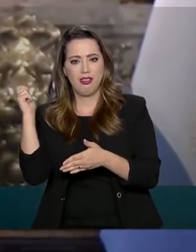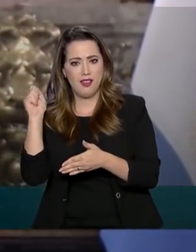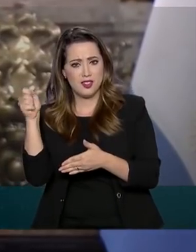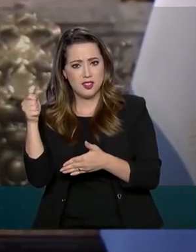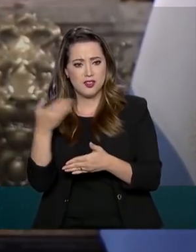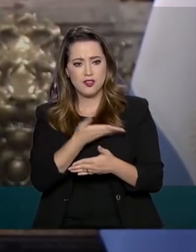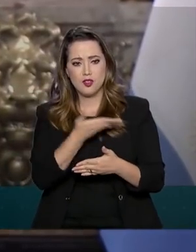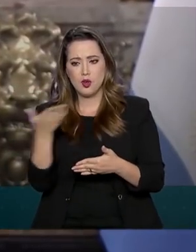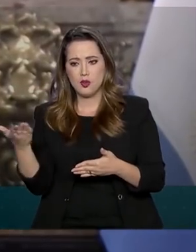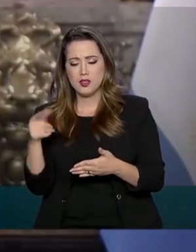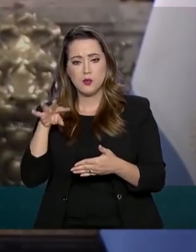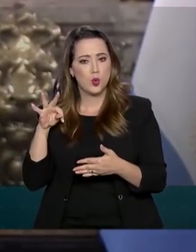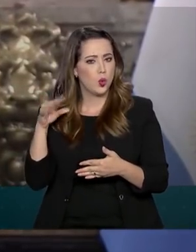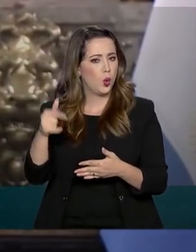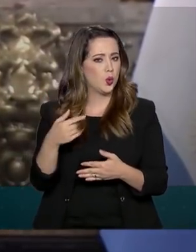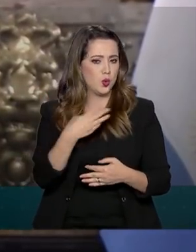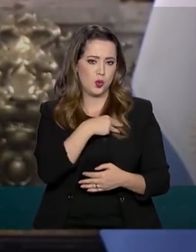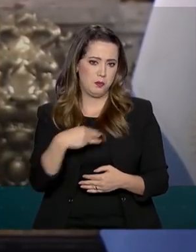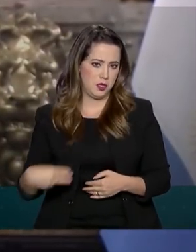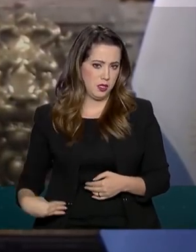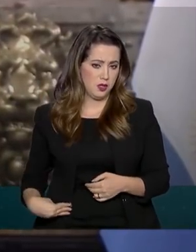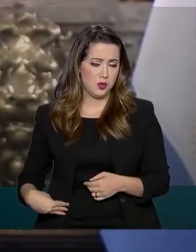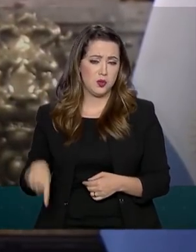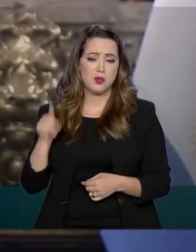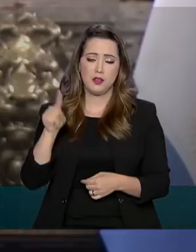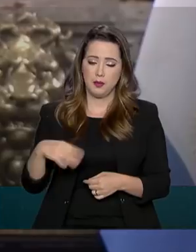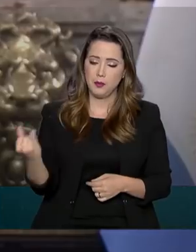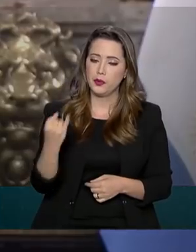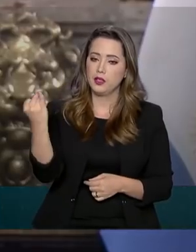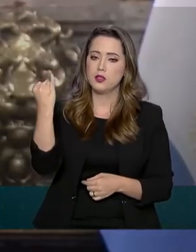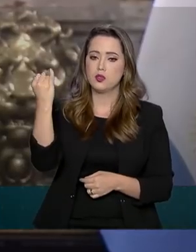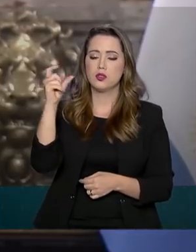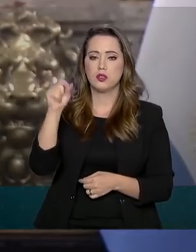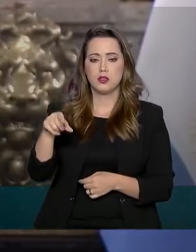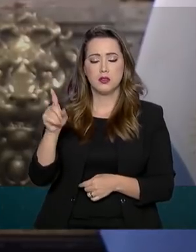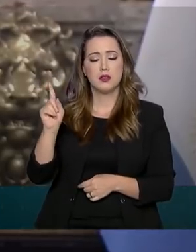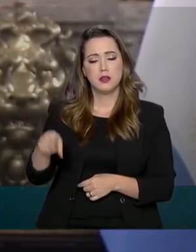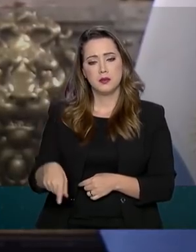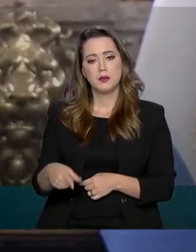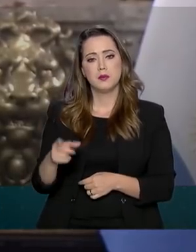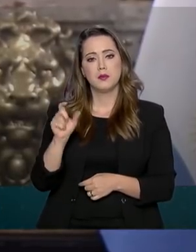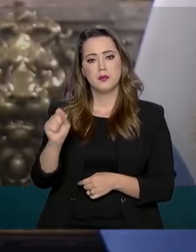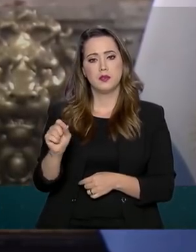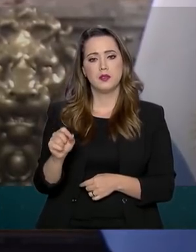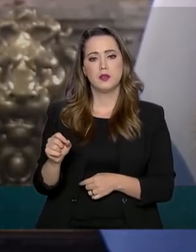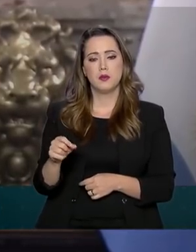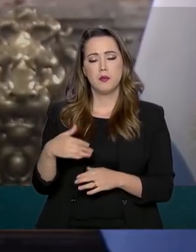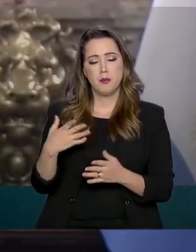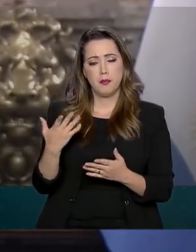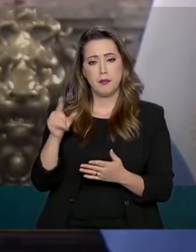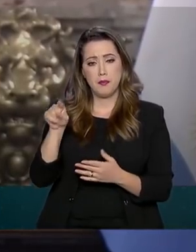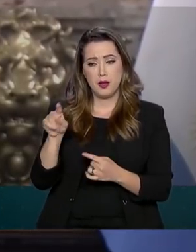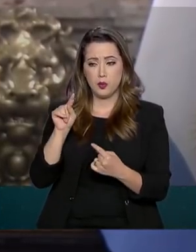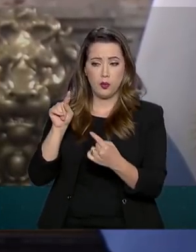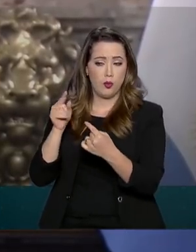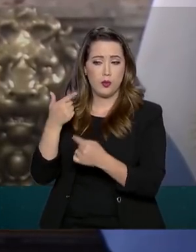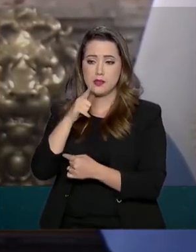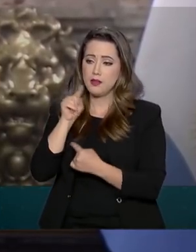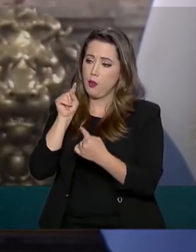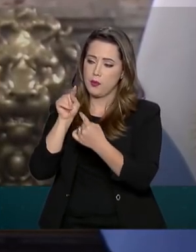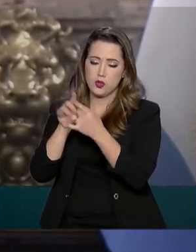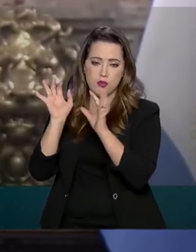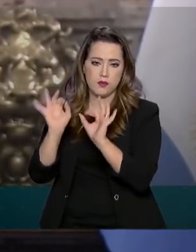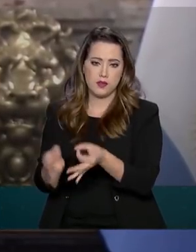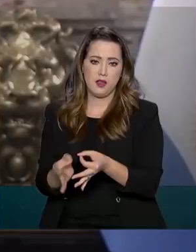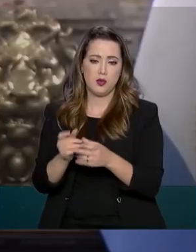trouxemos praticamente todos os ministros que interessavam e que interessam para a consecução desse objetivo.